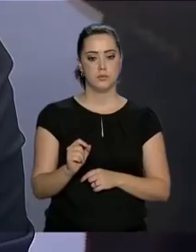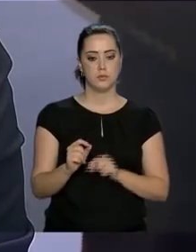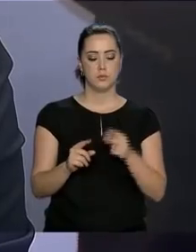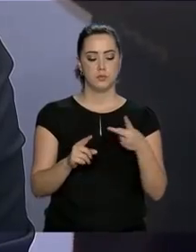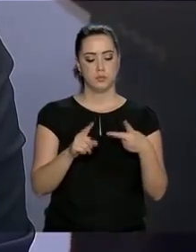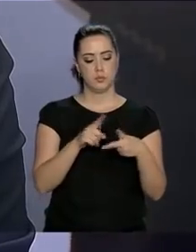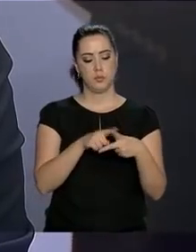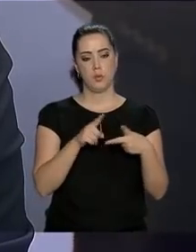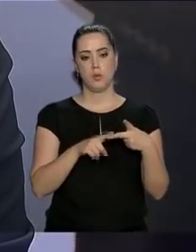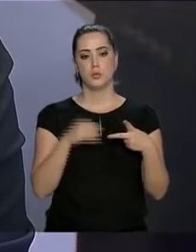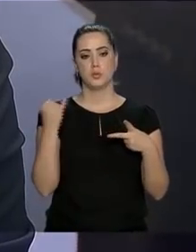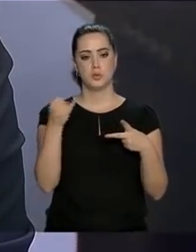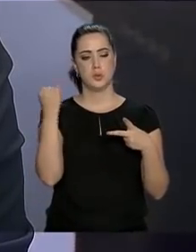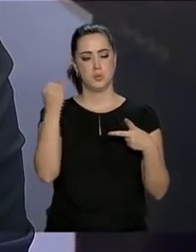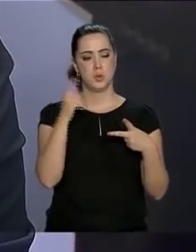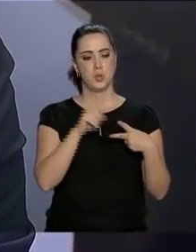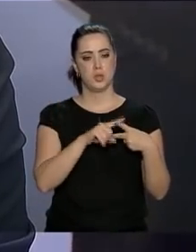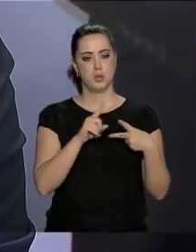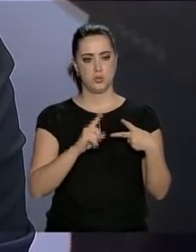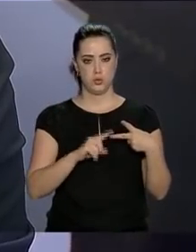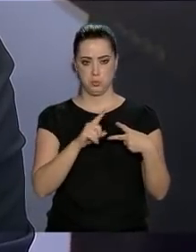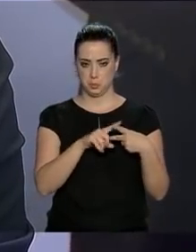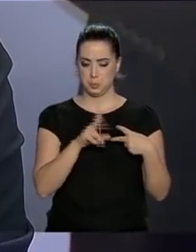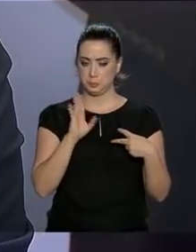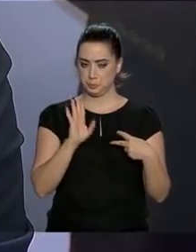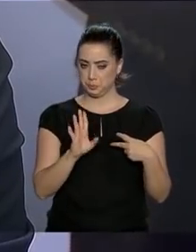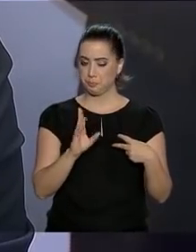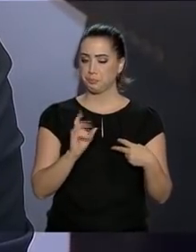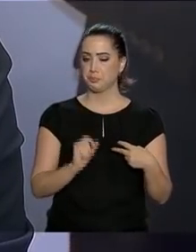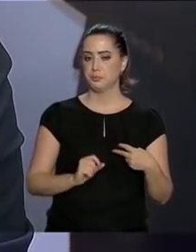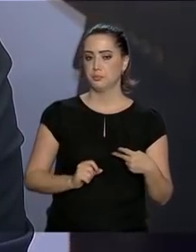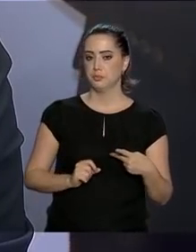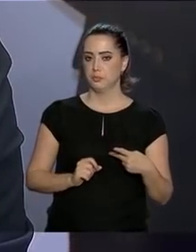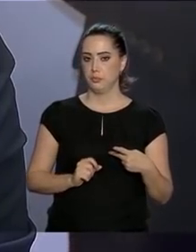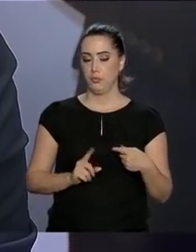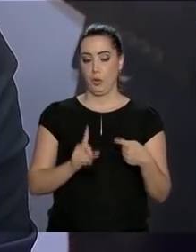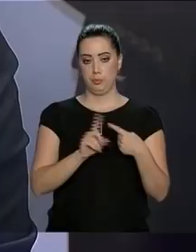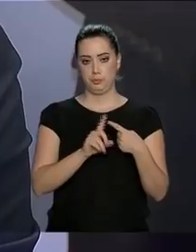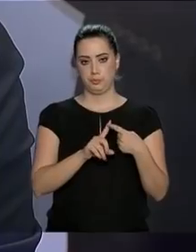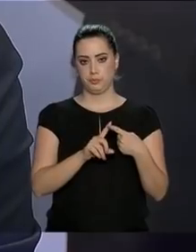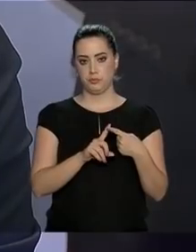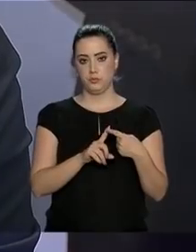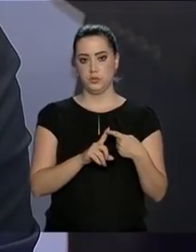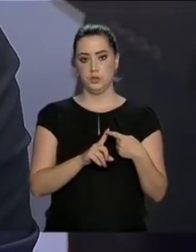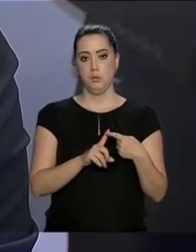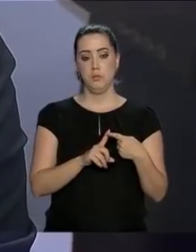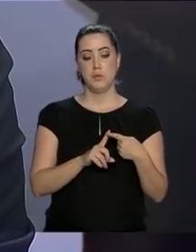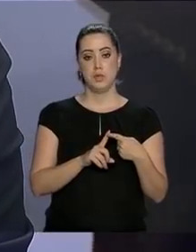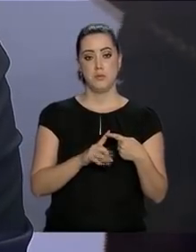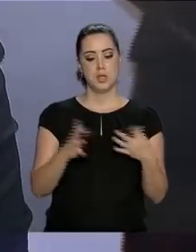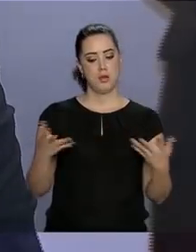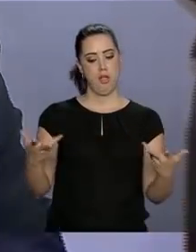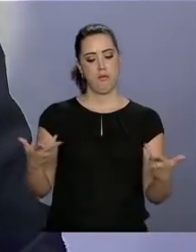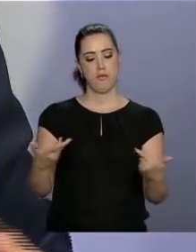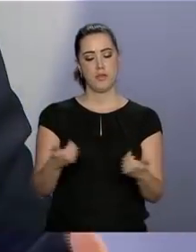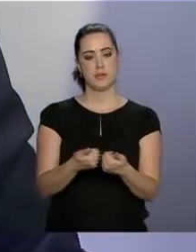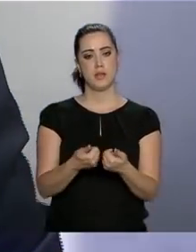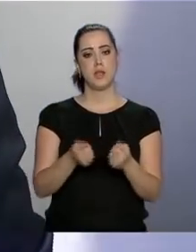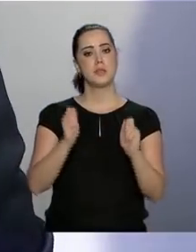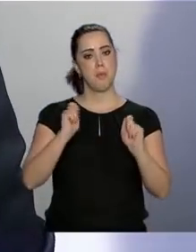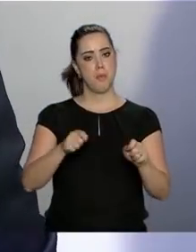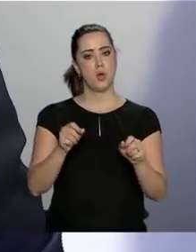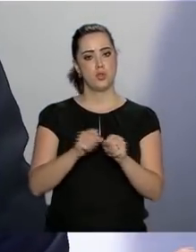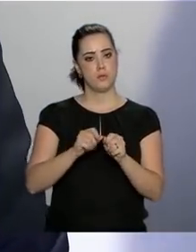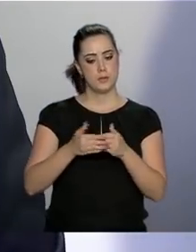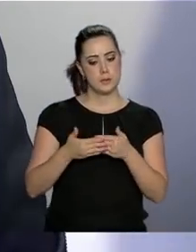duas considerações muito importantes. Primeiro, a aplicabilidade, ou seja, a possibilidade de que ele